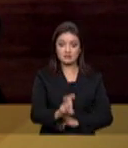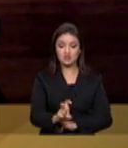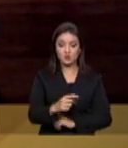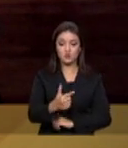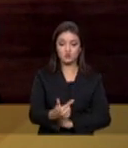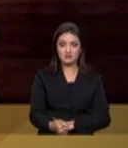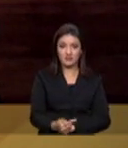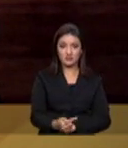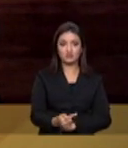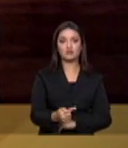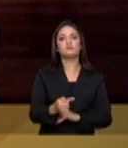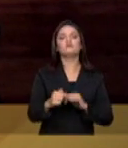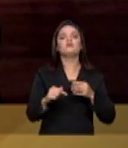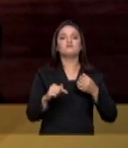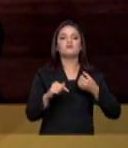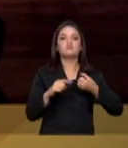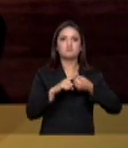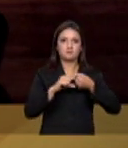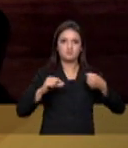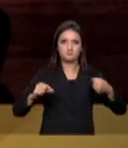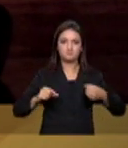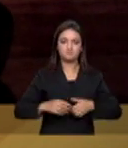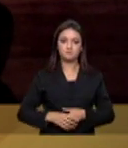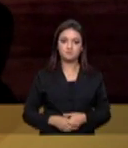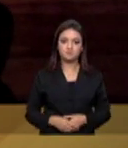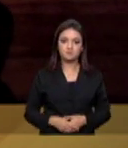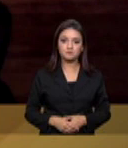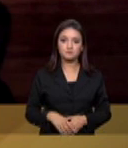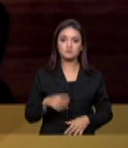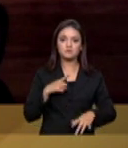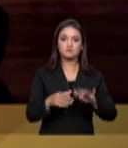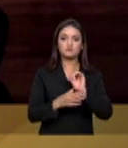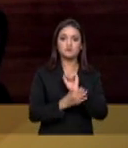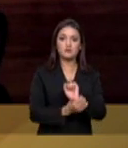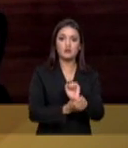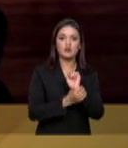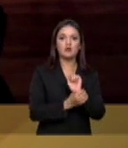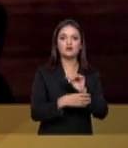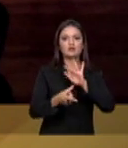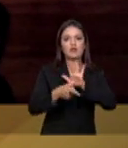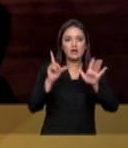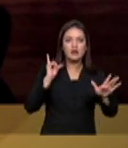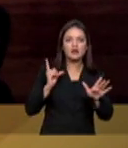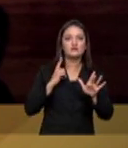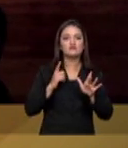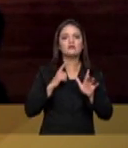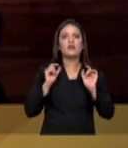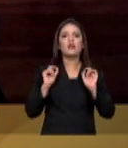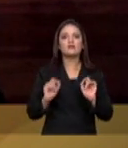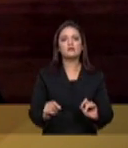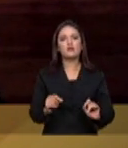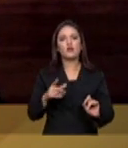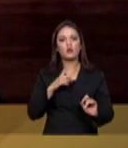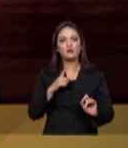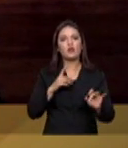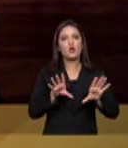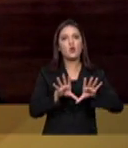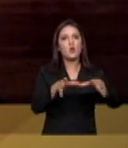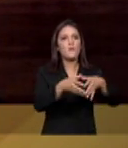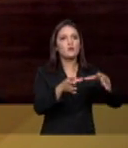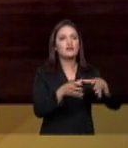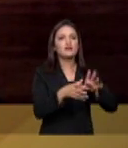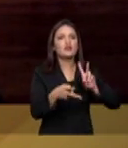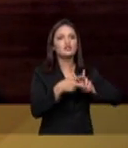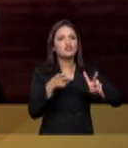e 7º daquele dispositivo condicional com a garantia de oitiva prévia disputa prévia das Comunidades